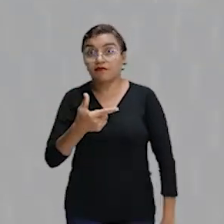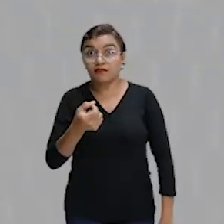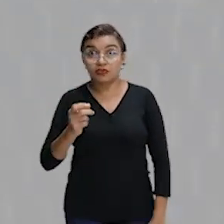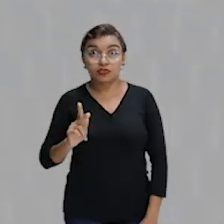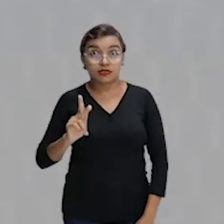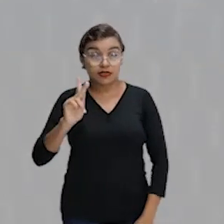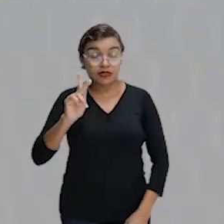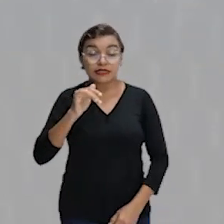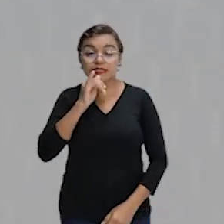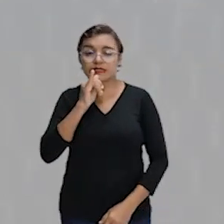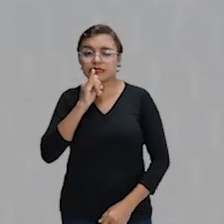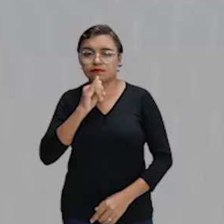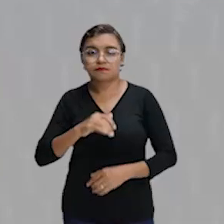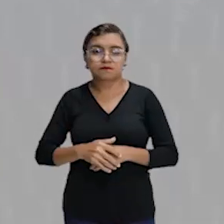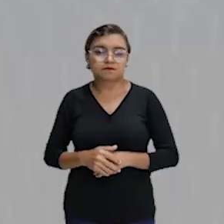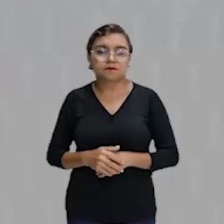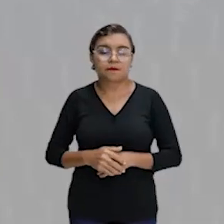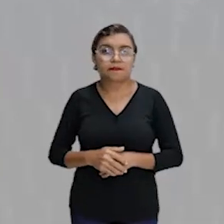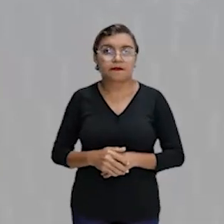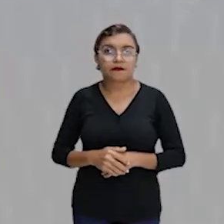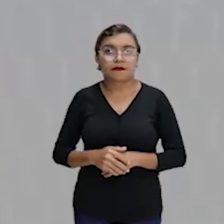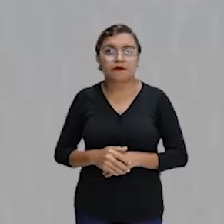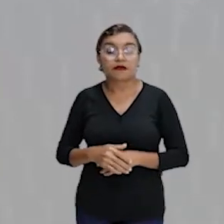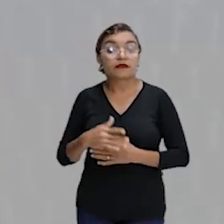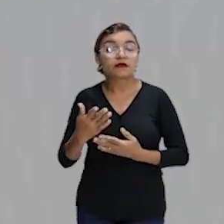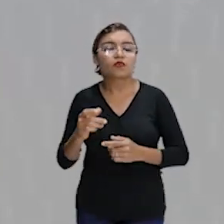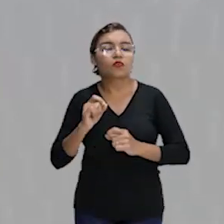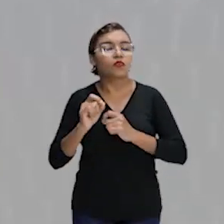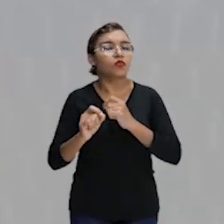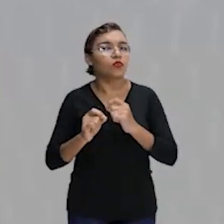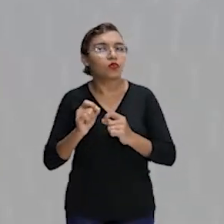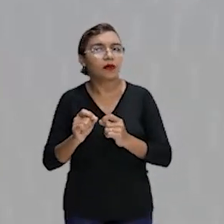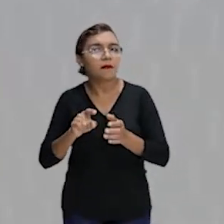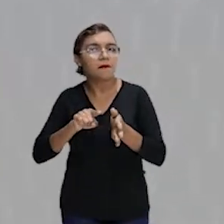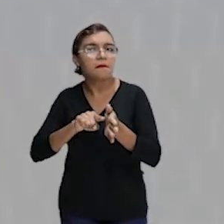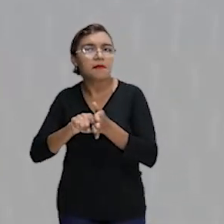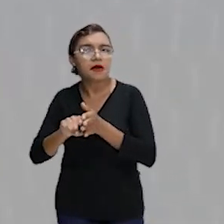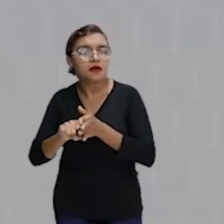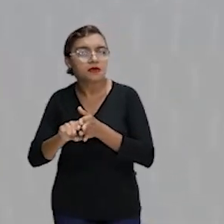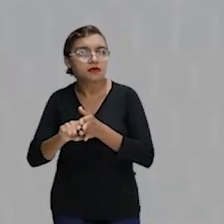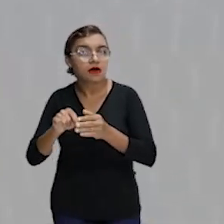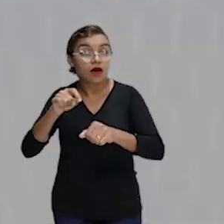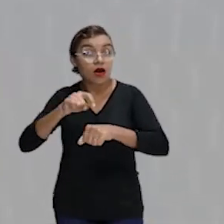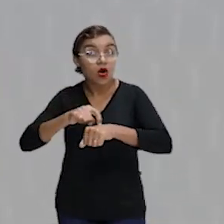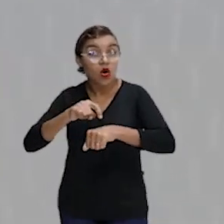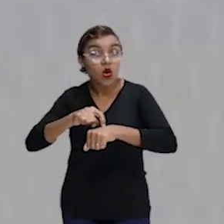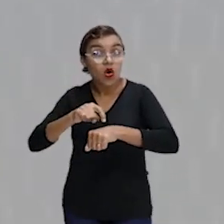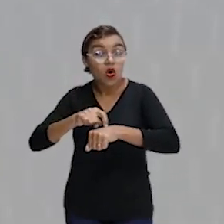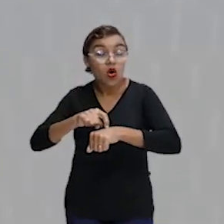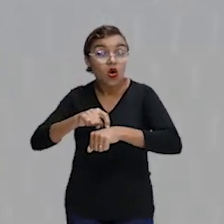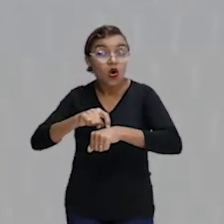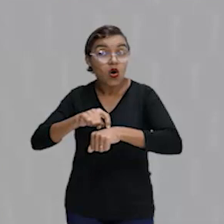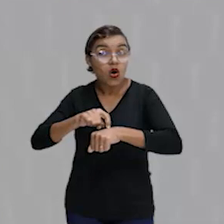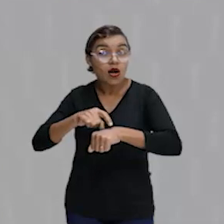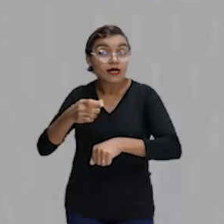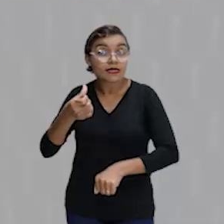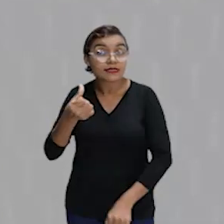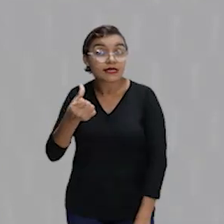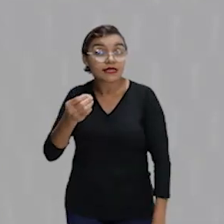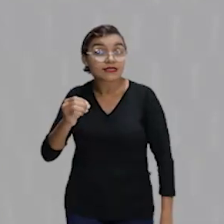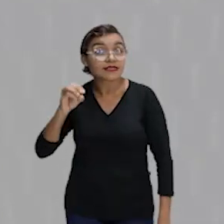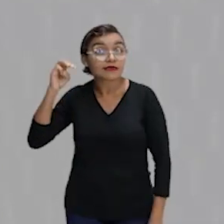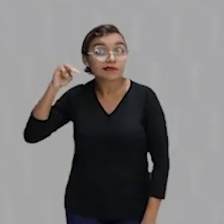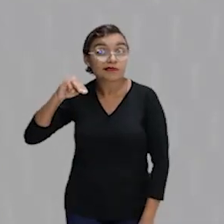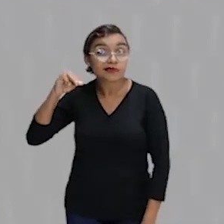vou guardar por quê? Porque ele perguntou após 1 hora. E 1 hora são 60 minutos. O que eu disse para você?